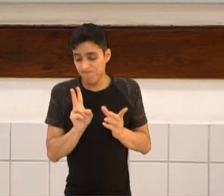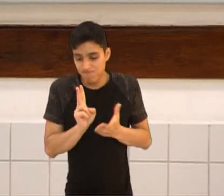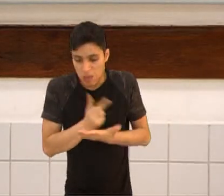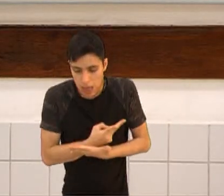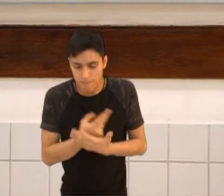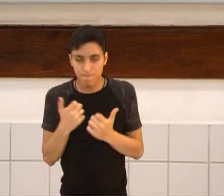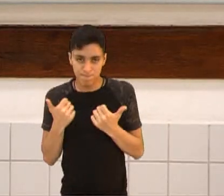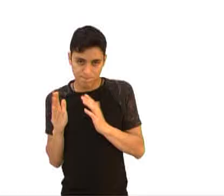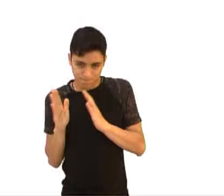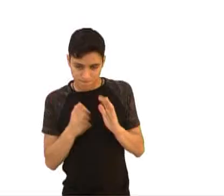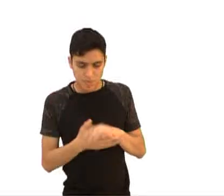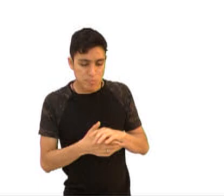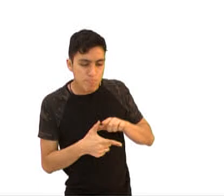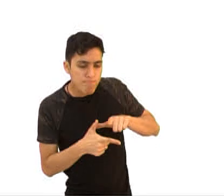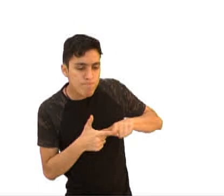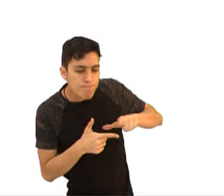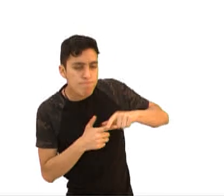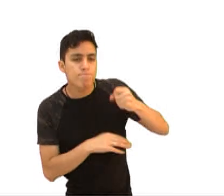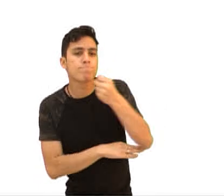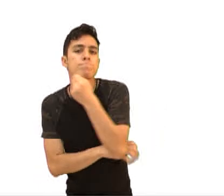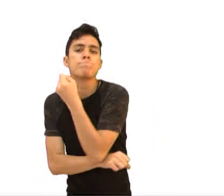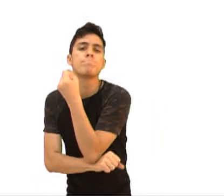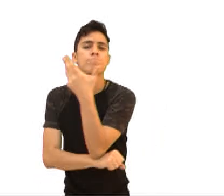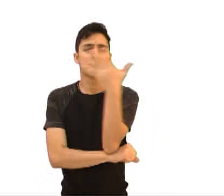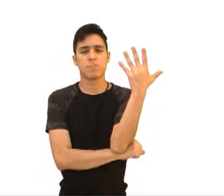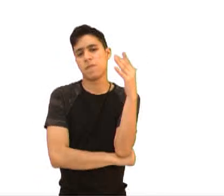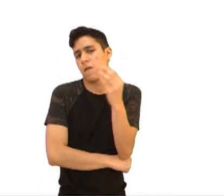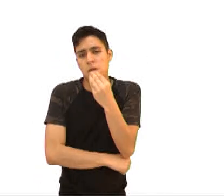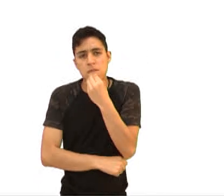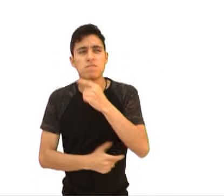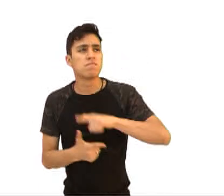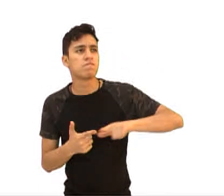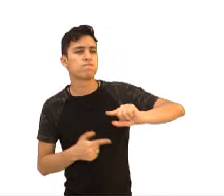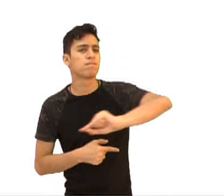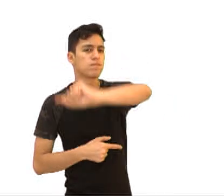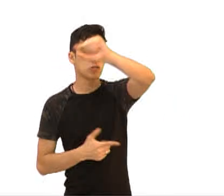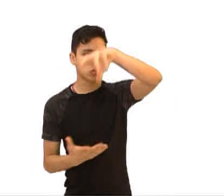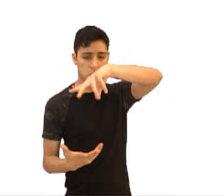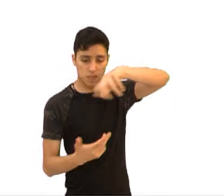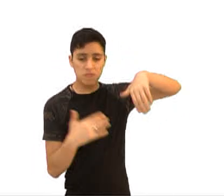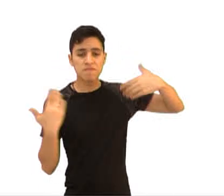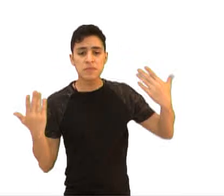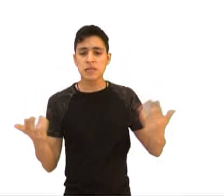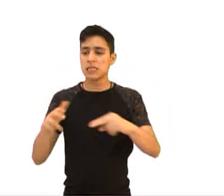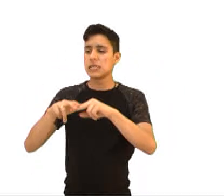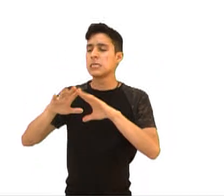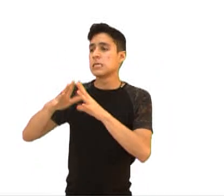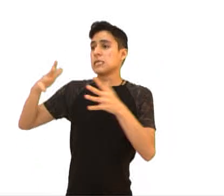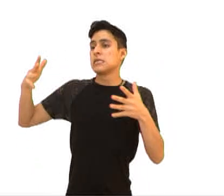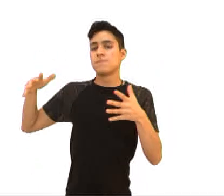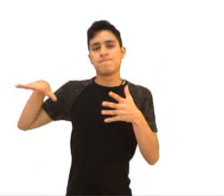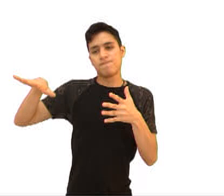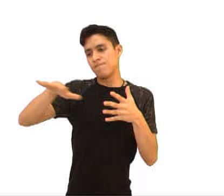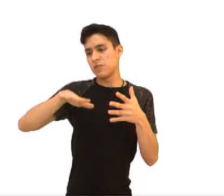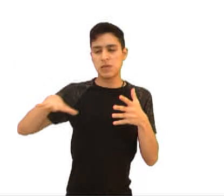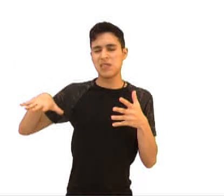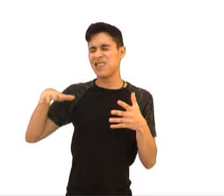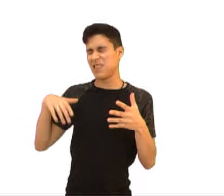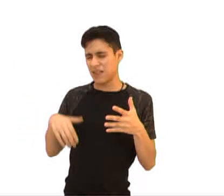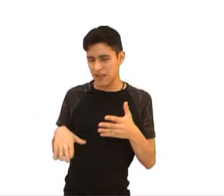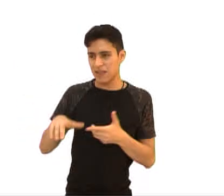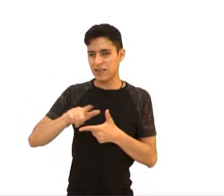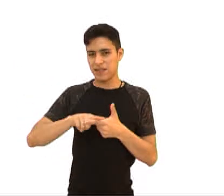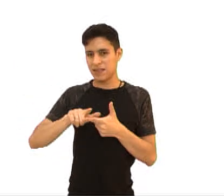Problemas ambientais das cidades asiáticas, né? Temos no mundo inteiro os problemas ambientais, mas pelo tamanho do continente a dimensão aqui fica um pouco maior,